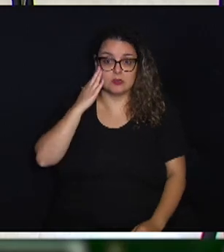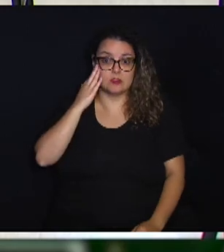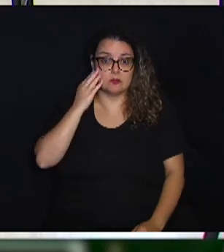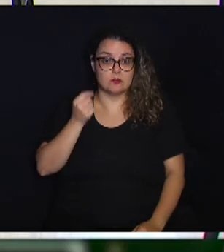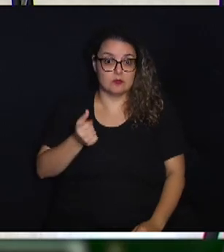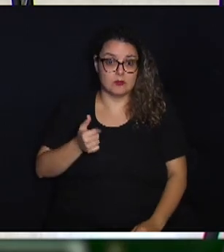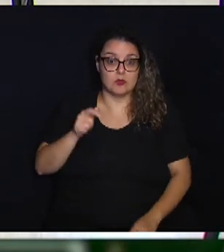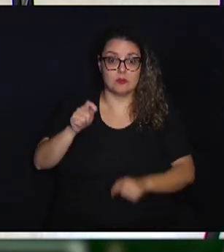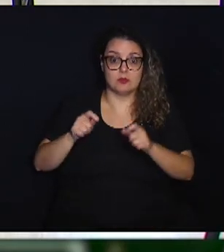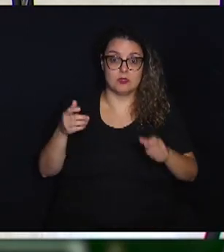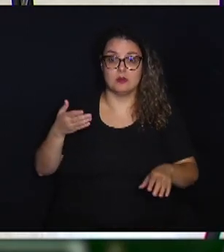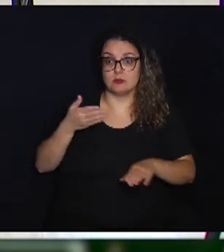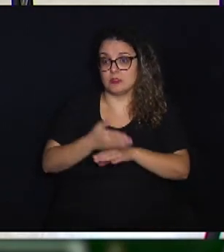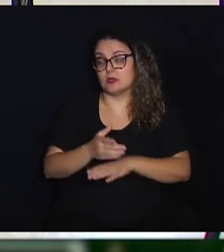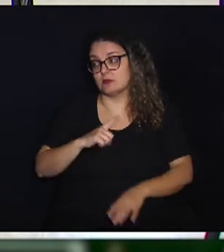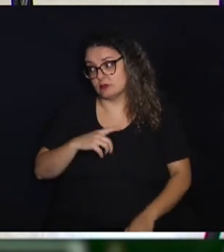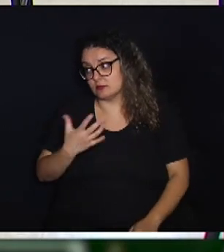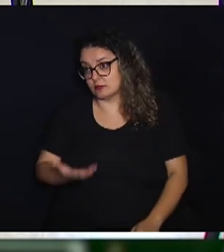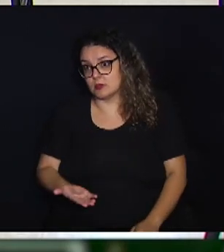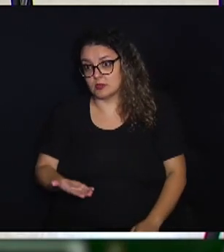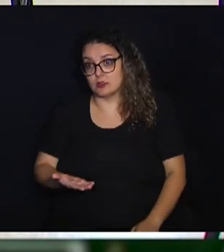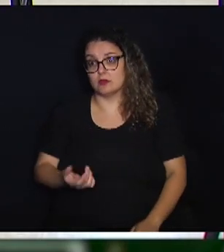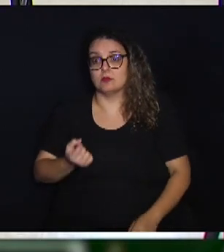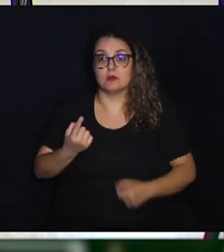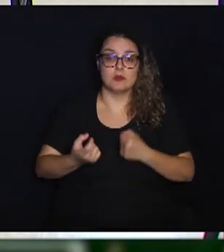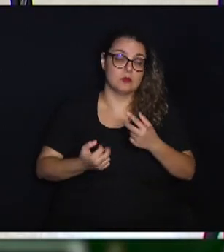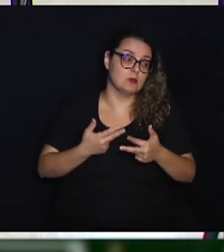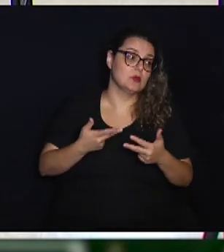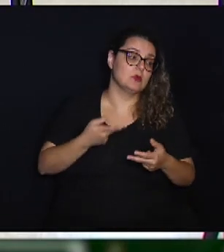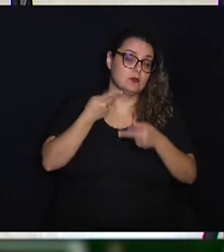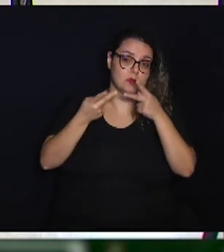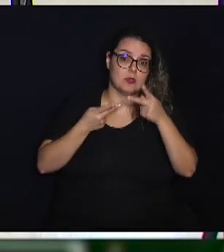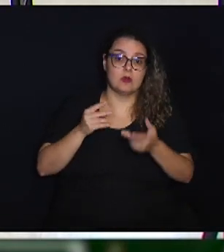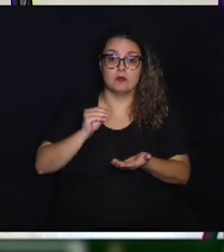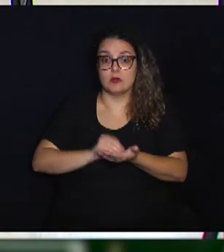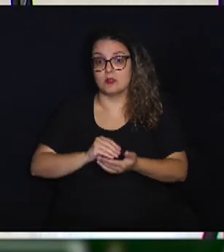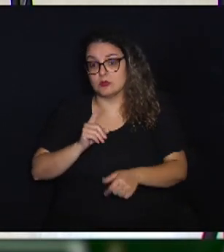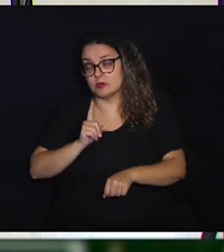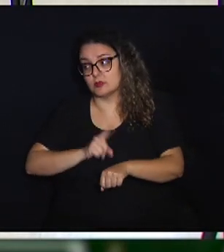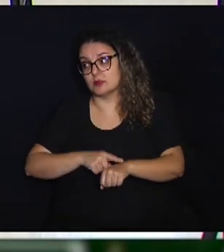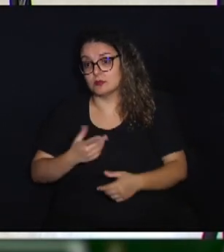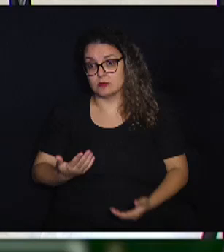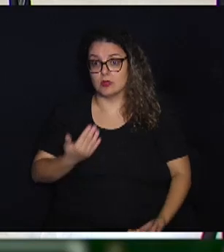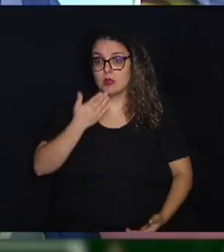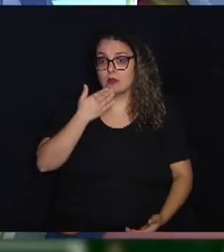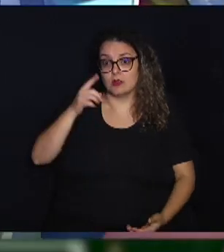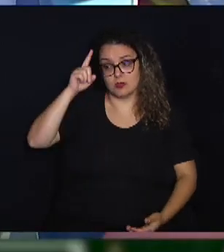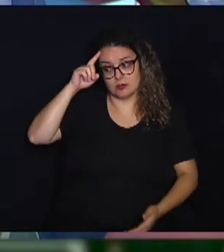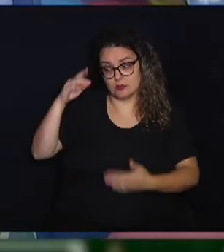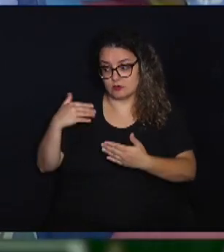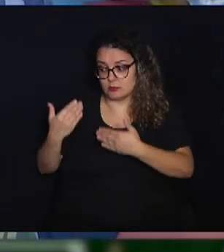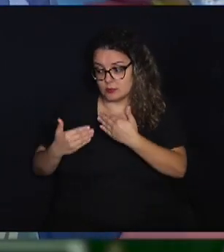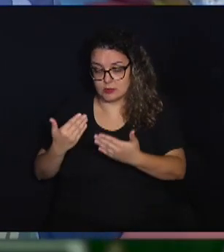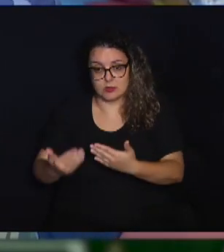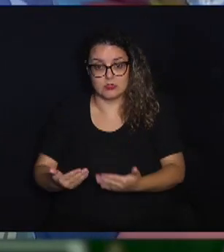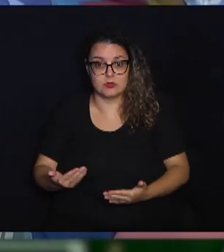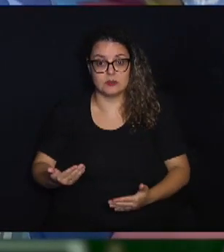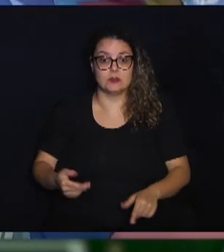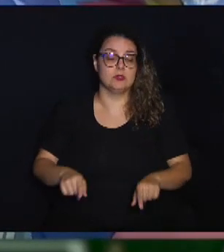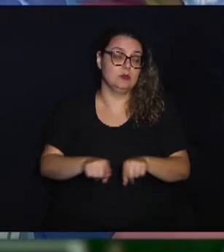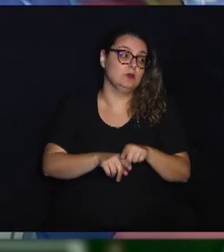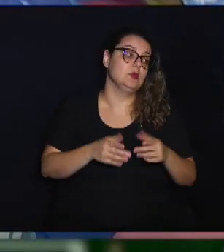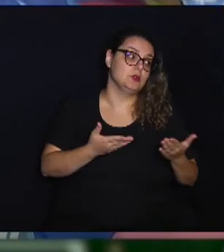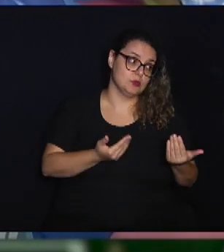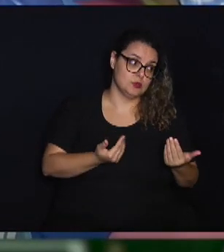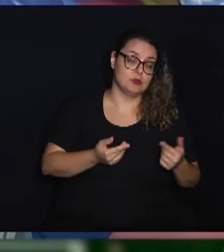pessoas têm acesso a isso, passam por alguns pontos que a gente já conversou, né? A falta de tempo, as demandas tanto da vida adulta quanto desses jovens, né? Cada vez mais